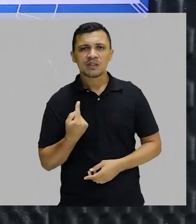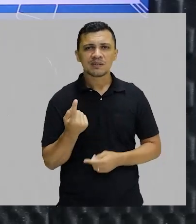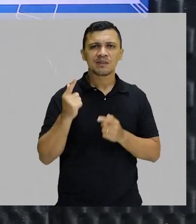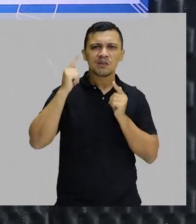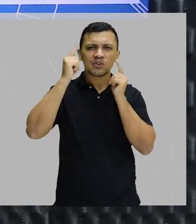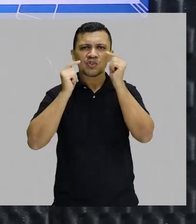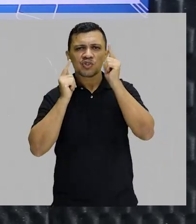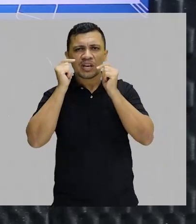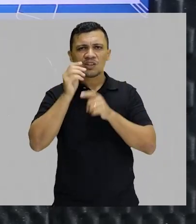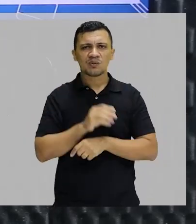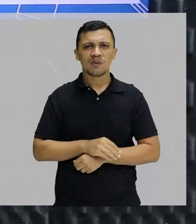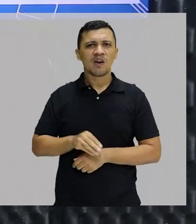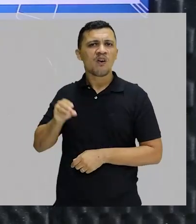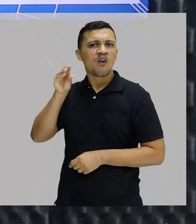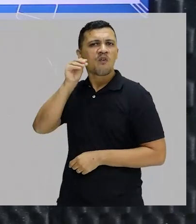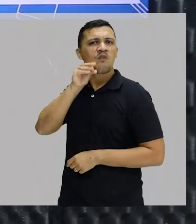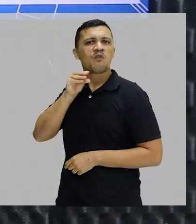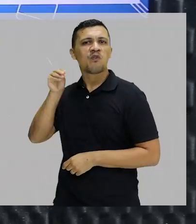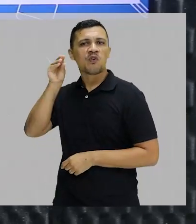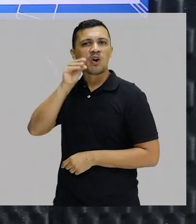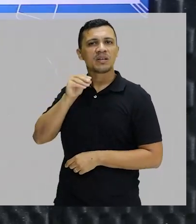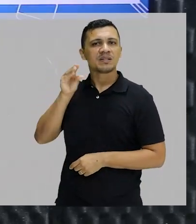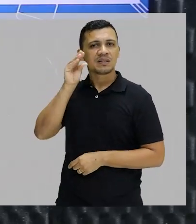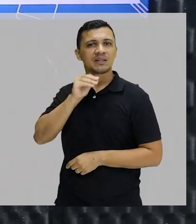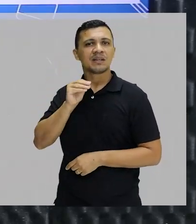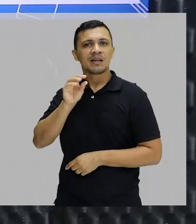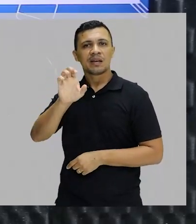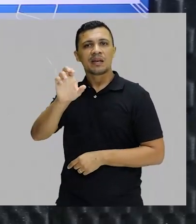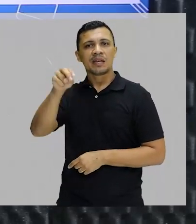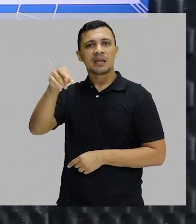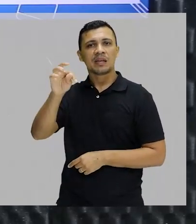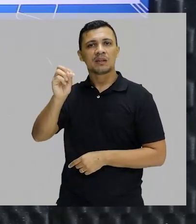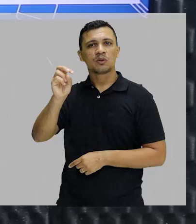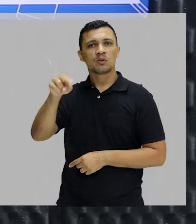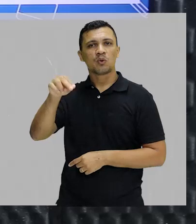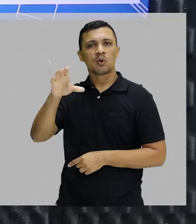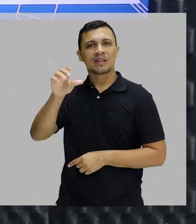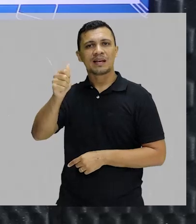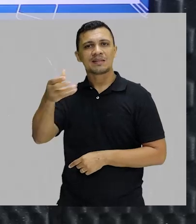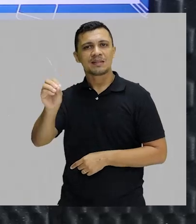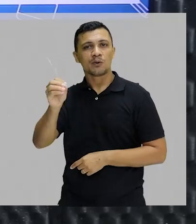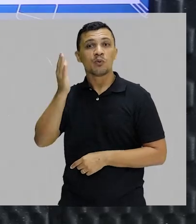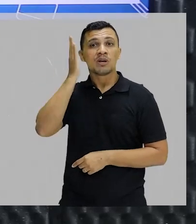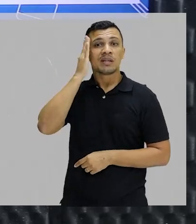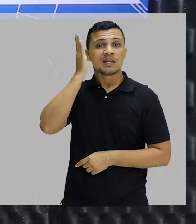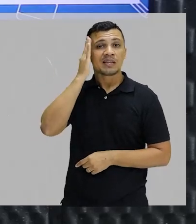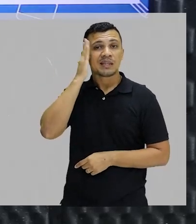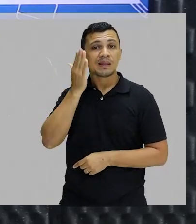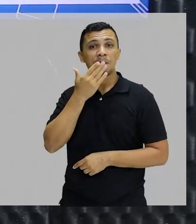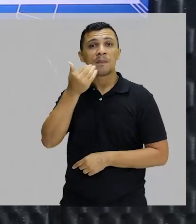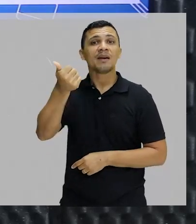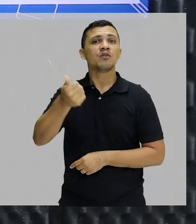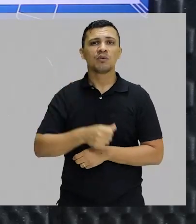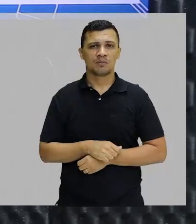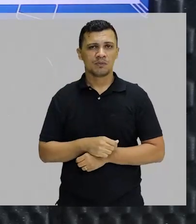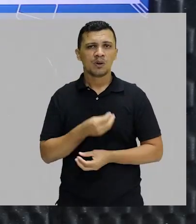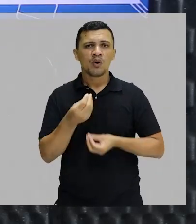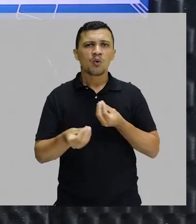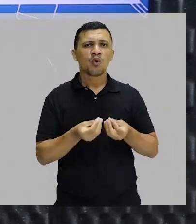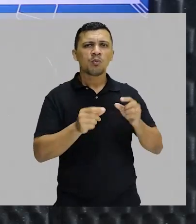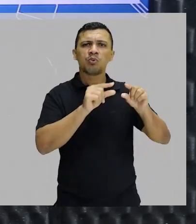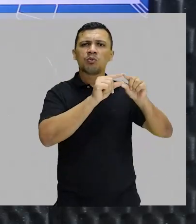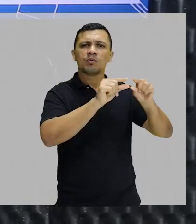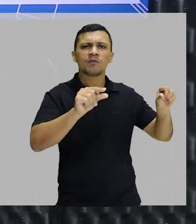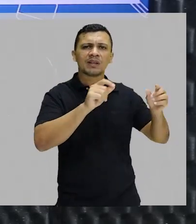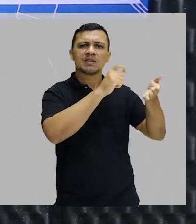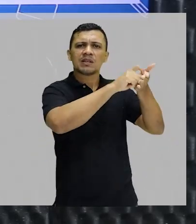gente tem a entonação, que faz com que sejamos compreendidos de forma melhor. Na escrita, o que vai marcar isso? O que vai marcar são os